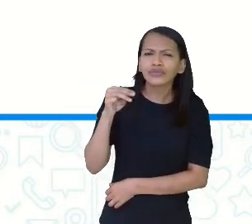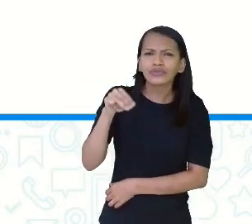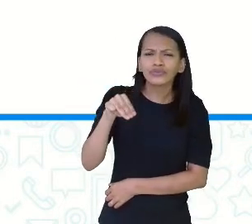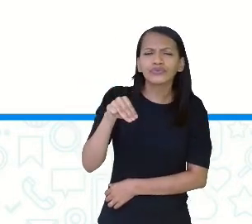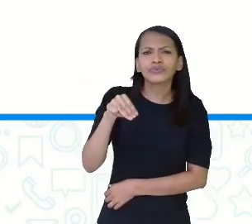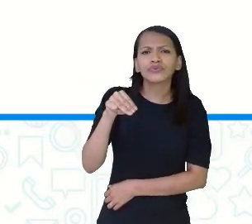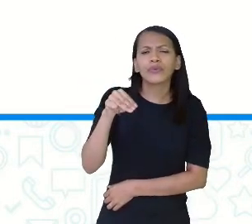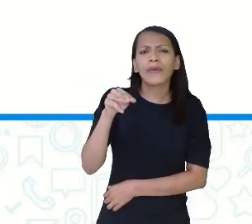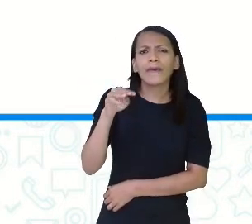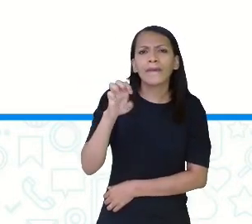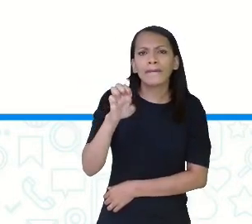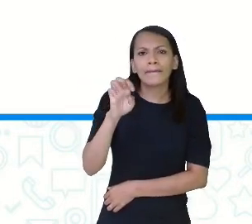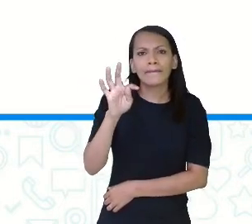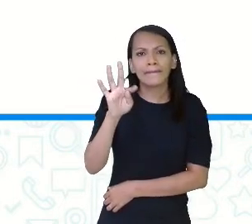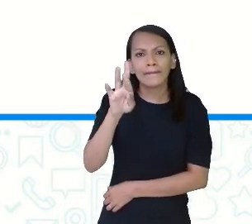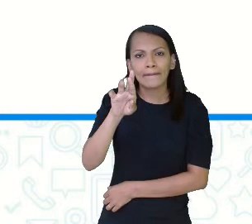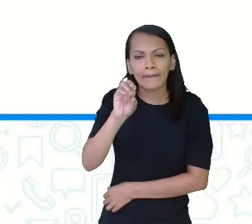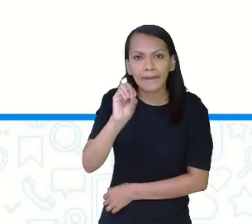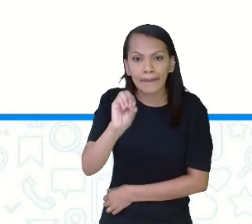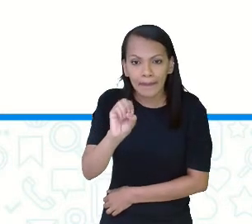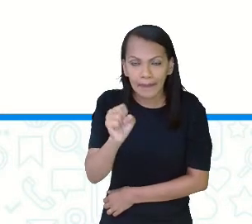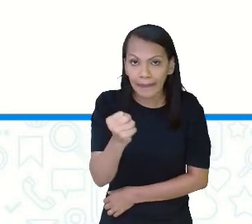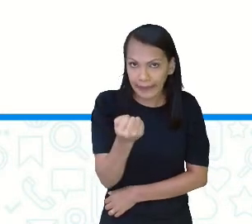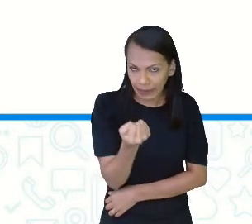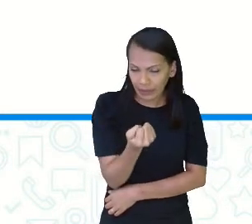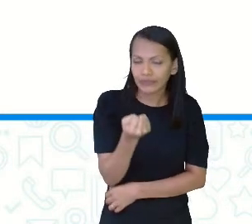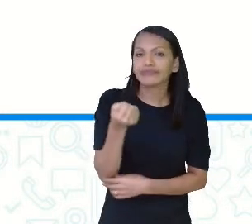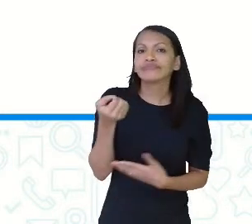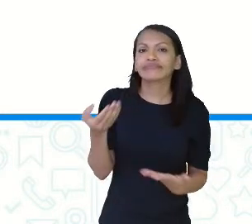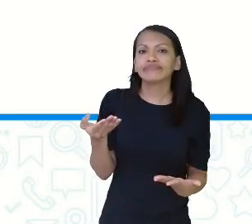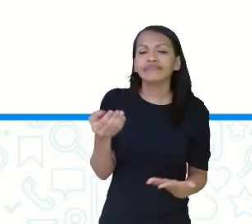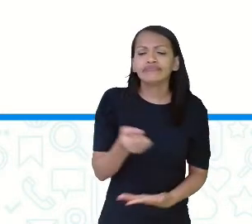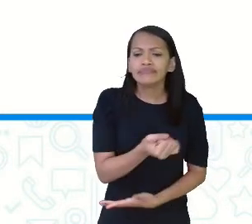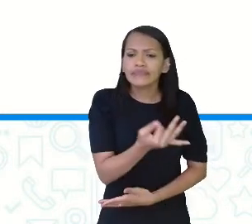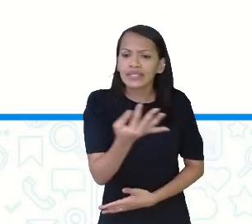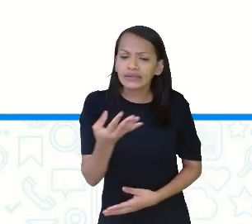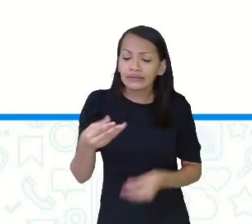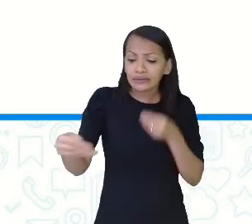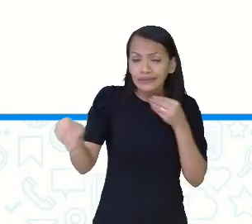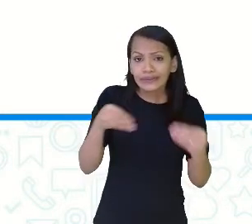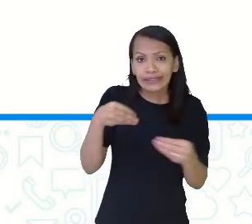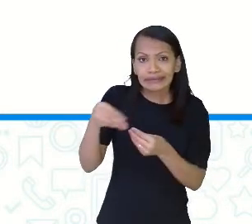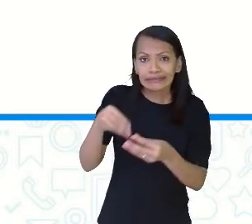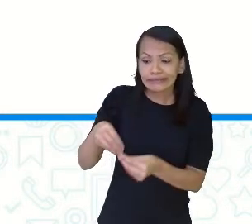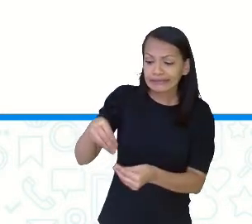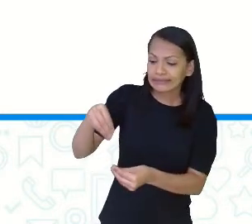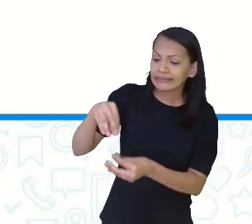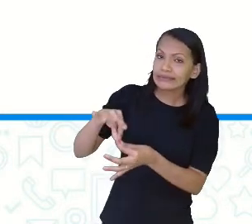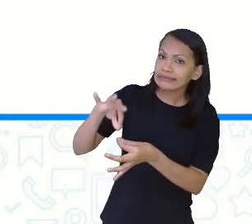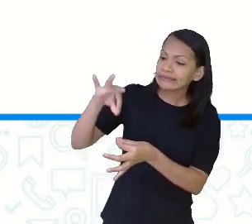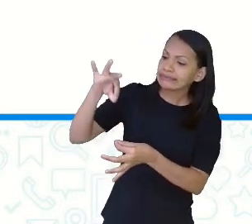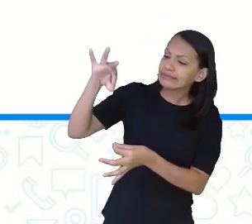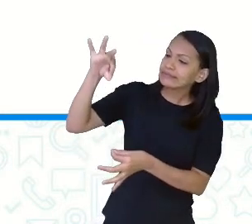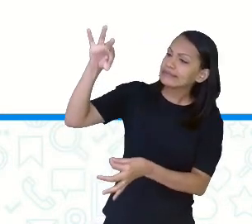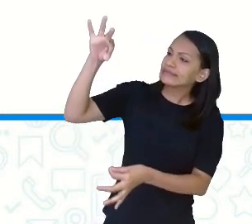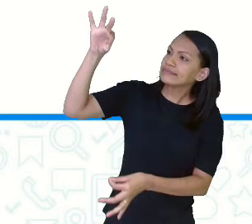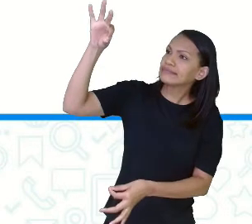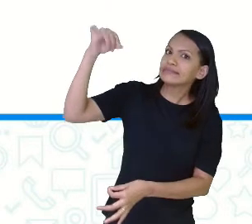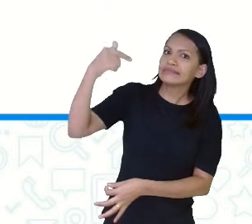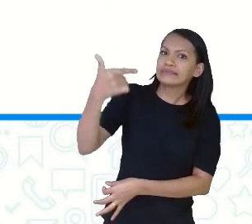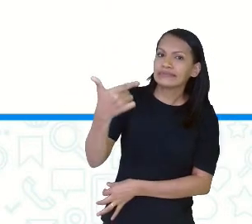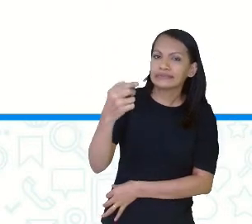fiz uma com alfaiate, mas essa é costureira mesmo. Quantos metros de tecido a costureira